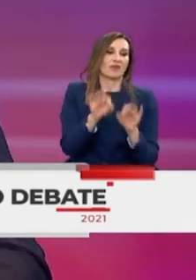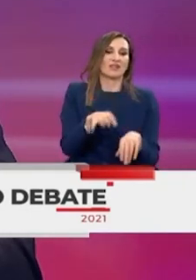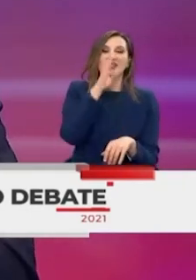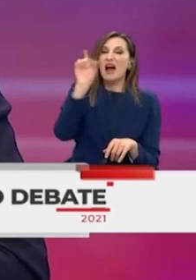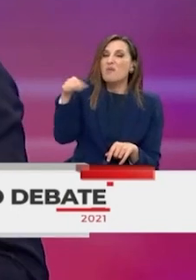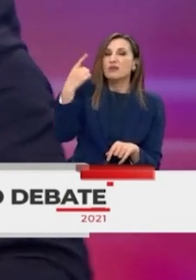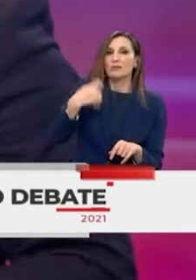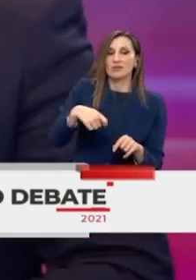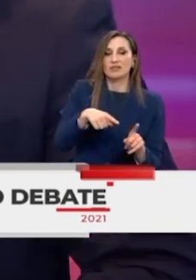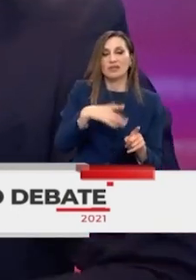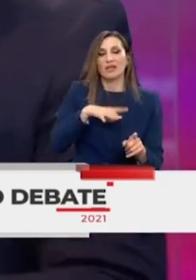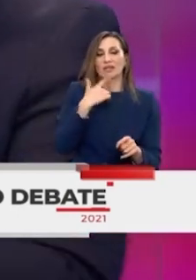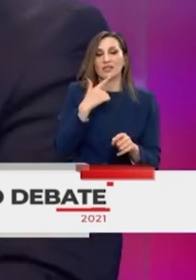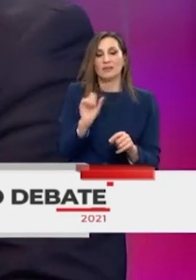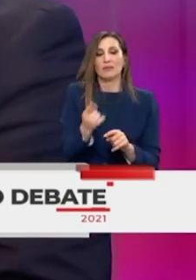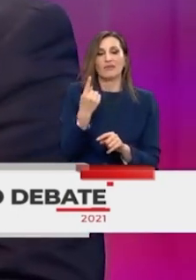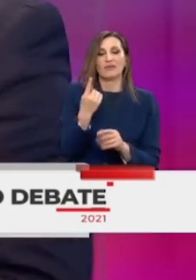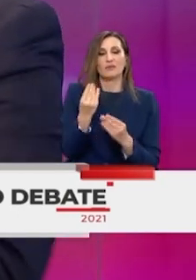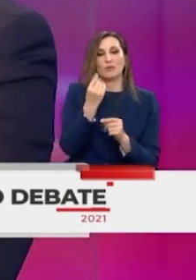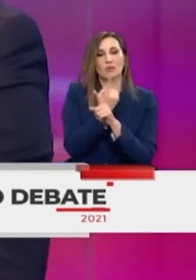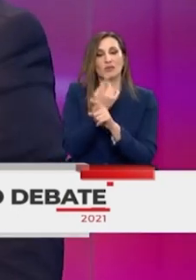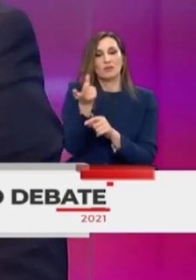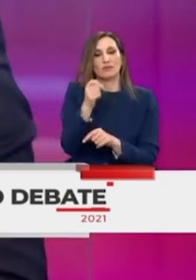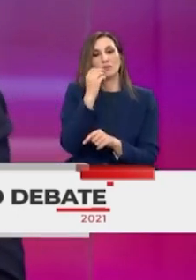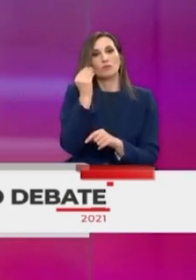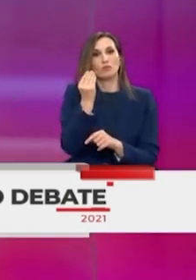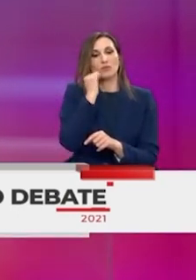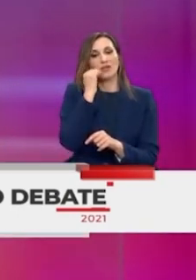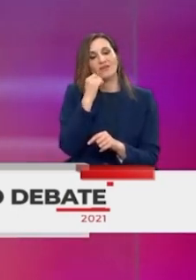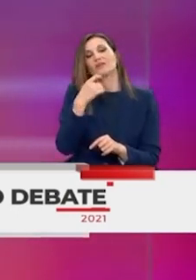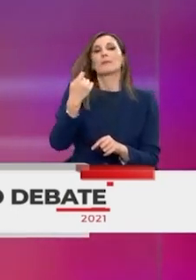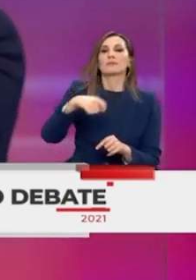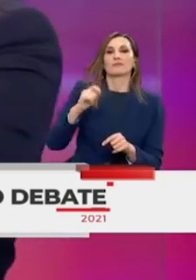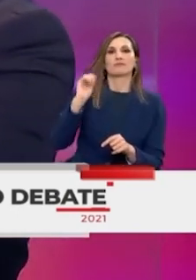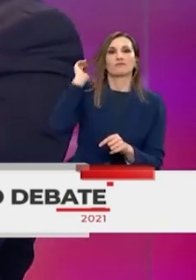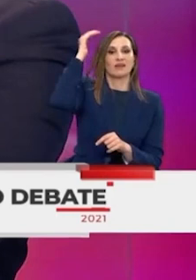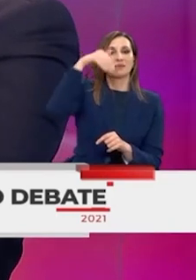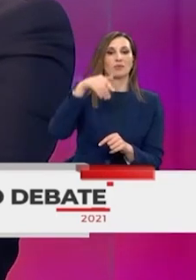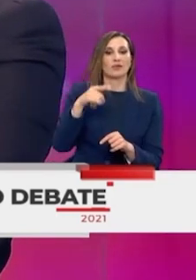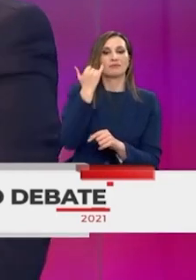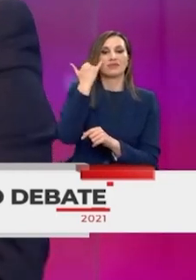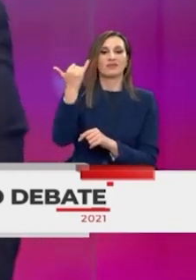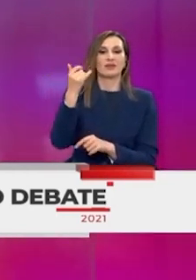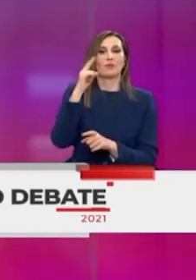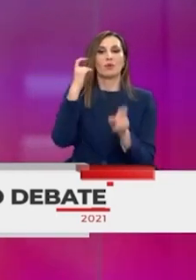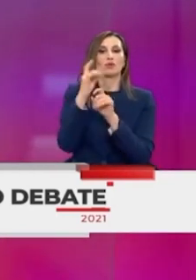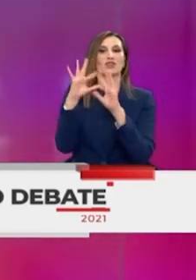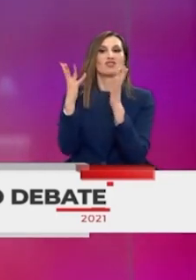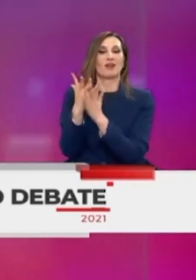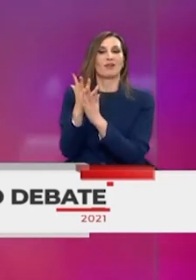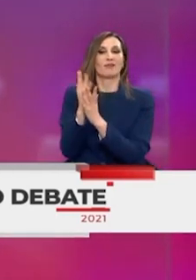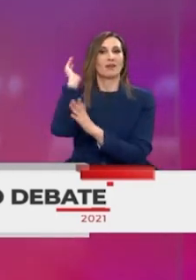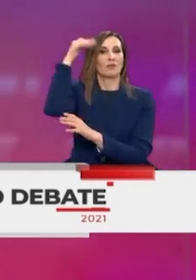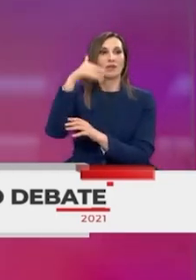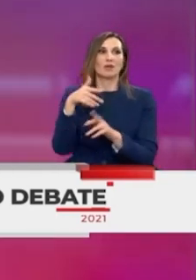fosse, significaria que ia abrir um precedente neste país muito grave, que é um Presidente da República ligar a uma Procuradora-Geral da República, que eu não sei se lhe faria isso ou